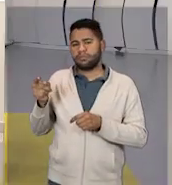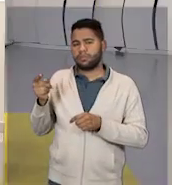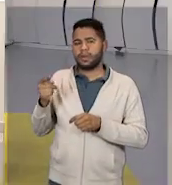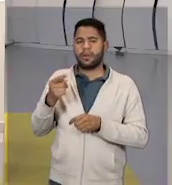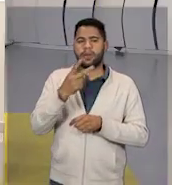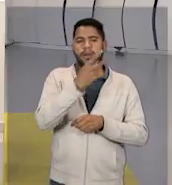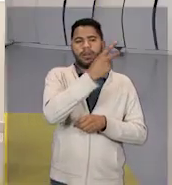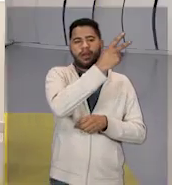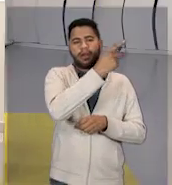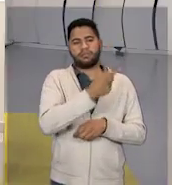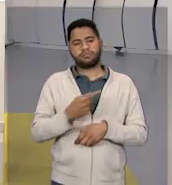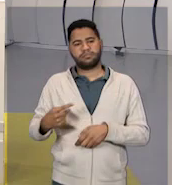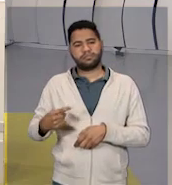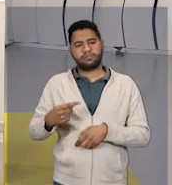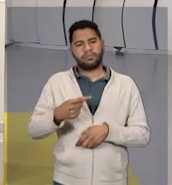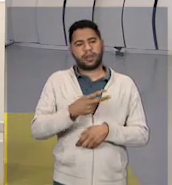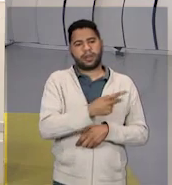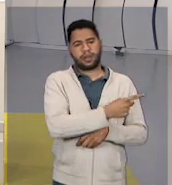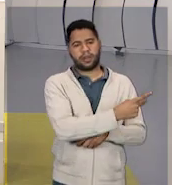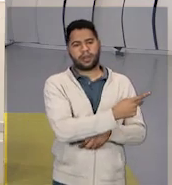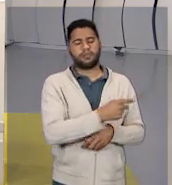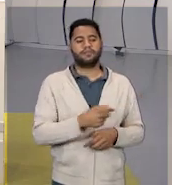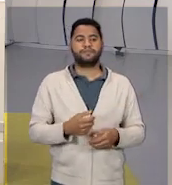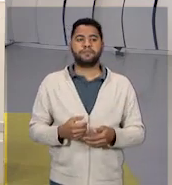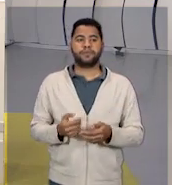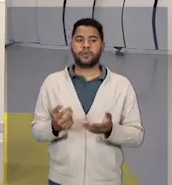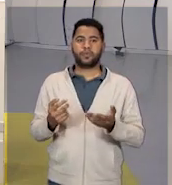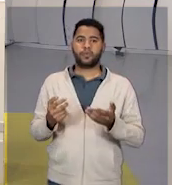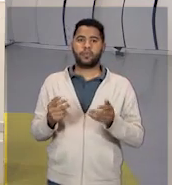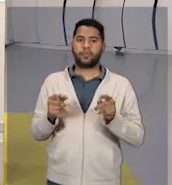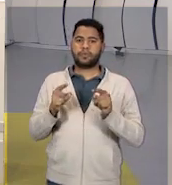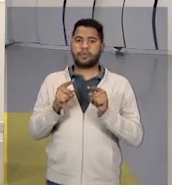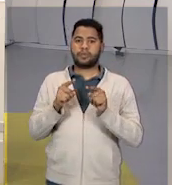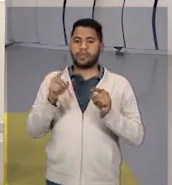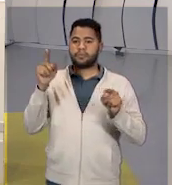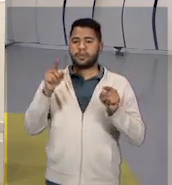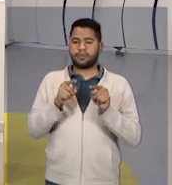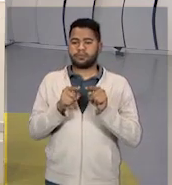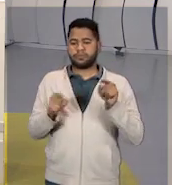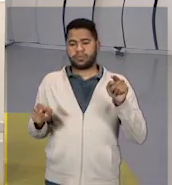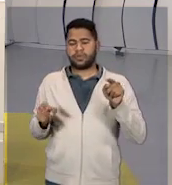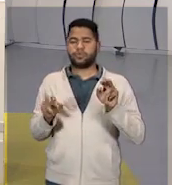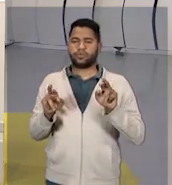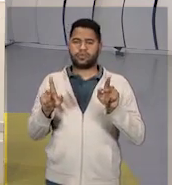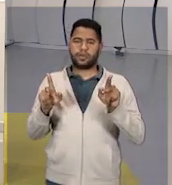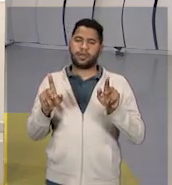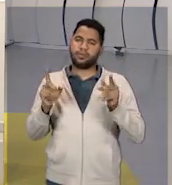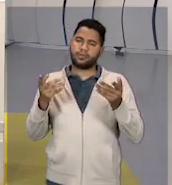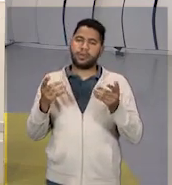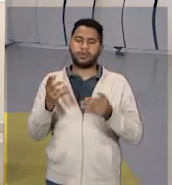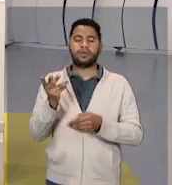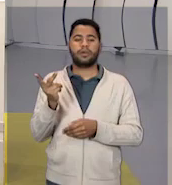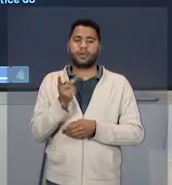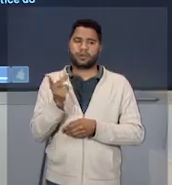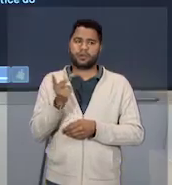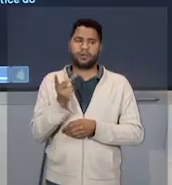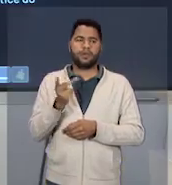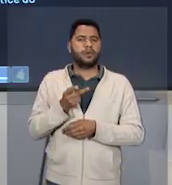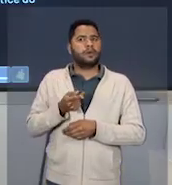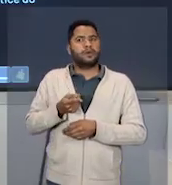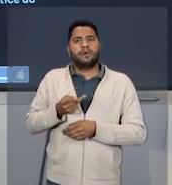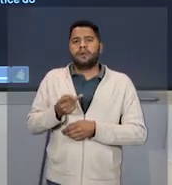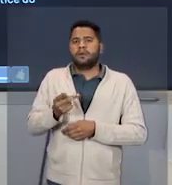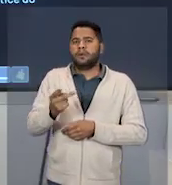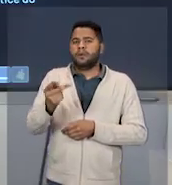né, até infinito, todas duas. Tanto é que eu não coloquei do mesmo tamanho, que é para você entender isso. Todas duas estão indo até